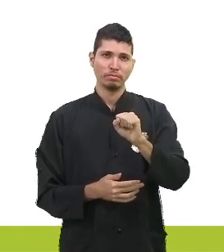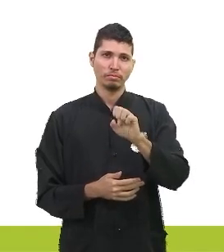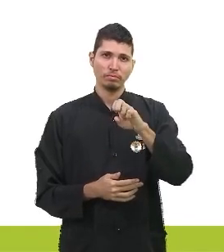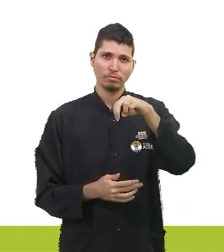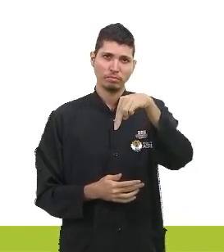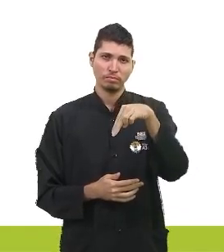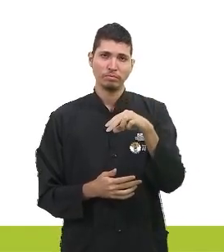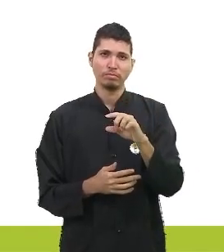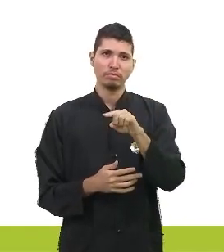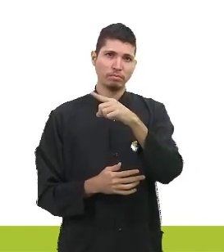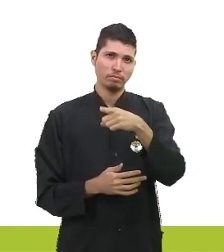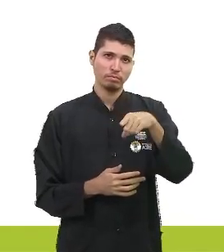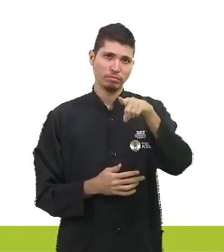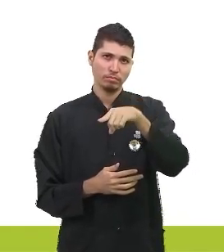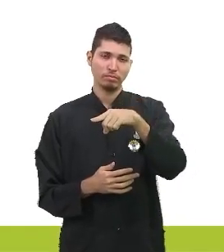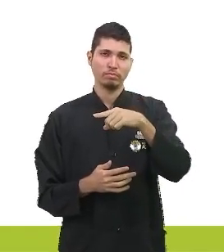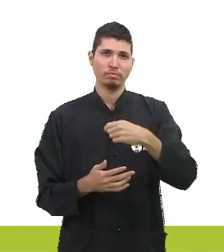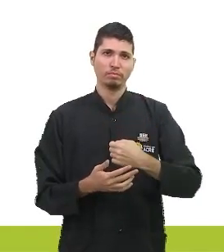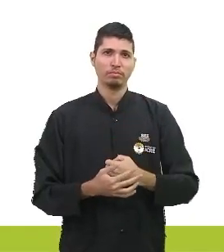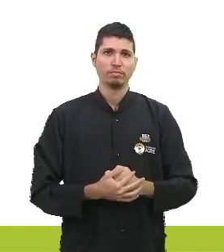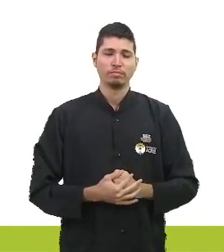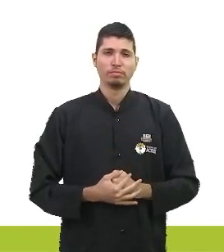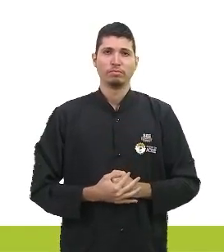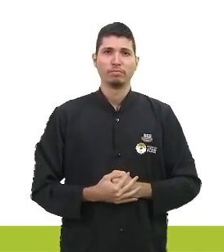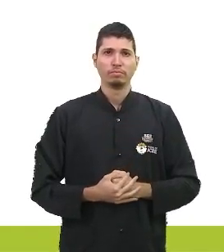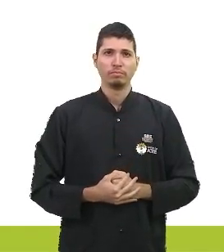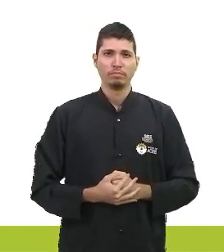de alfa.